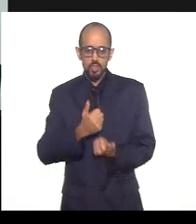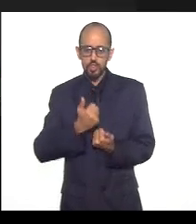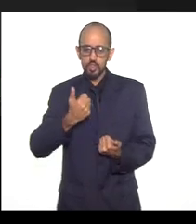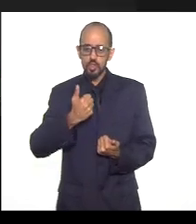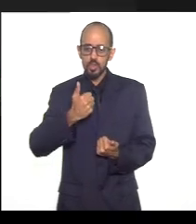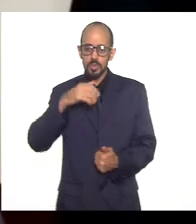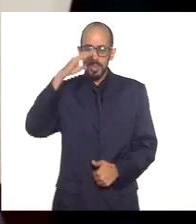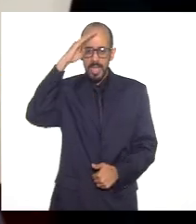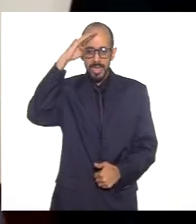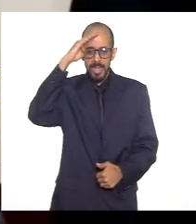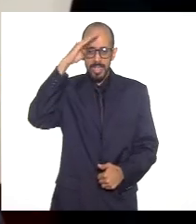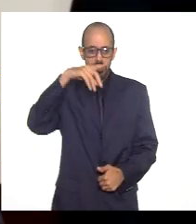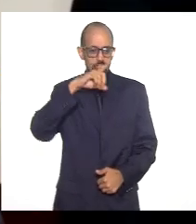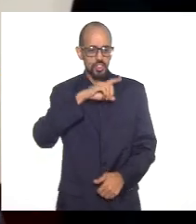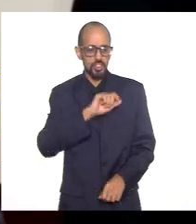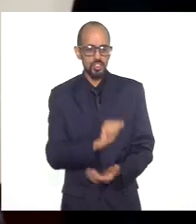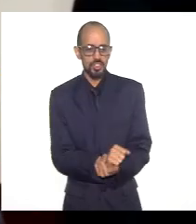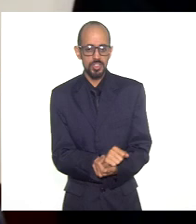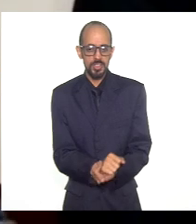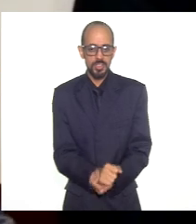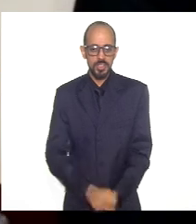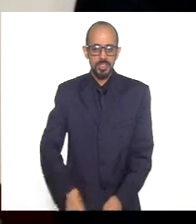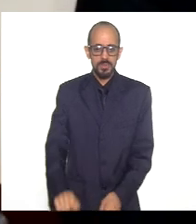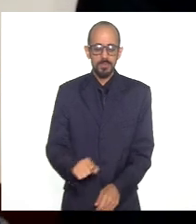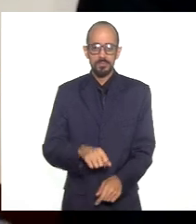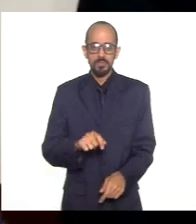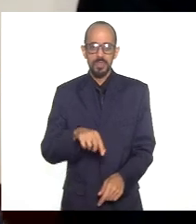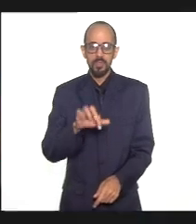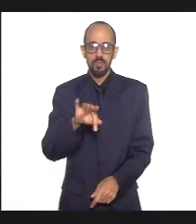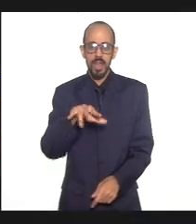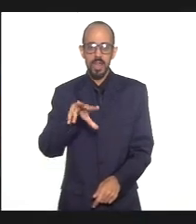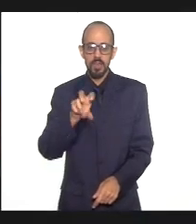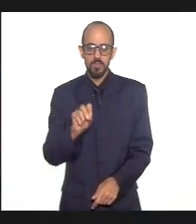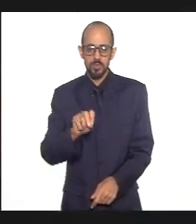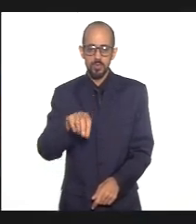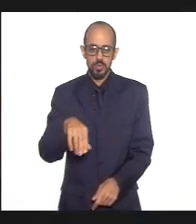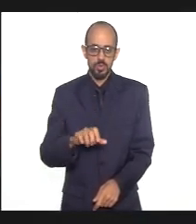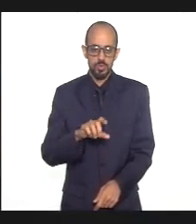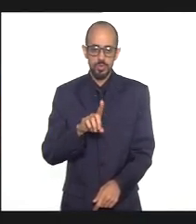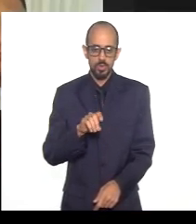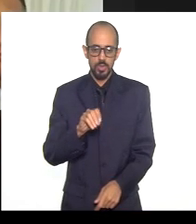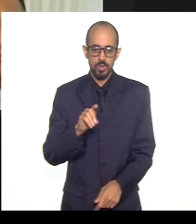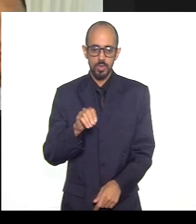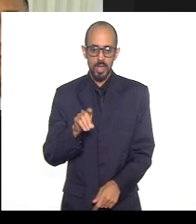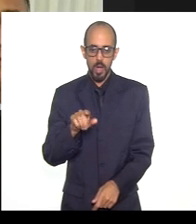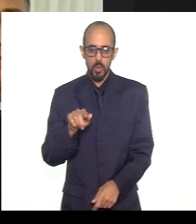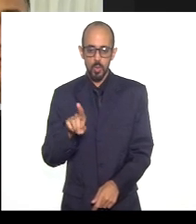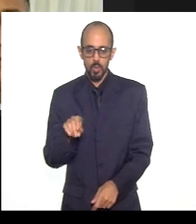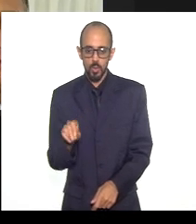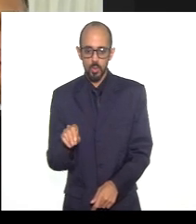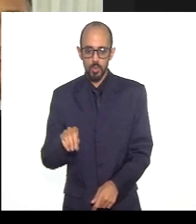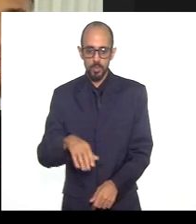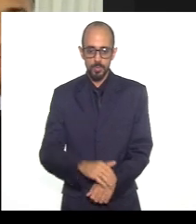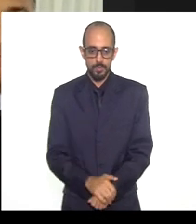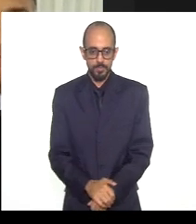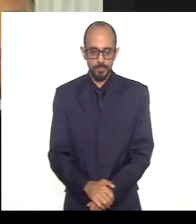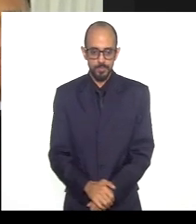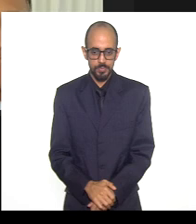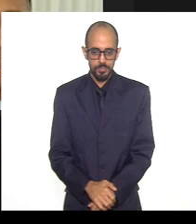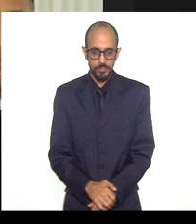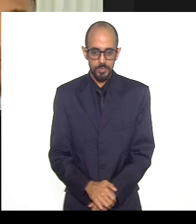É Betão. Deodalto, Flávio. Boa tarde, presidente. Boa tarde, presidente. Doutor